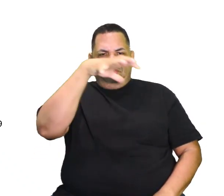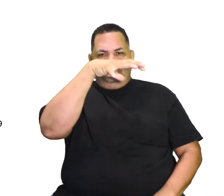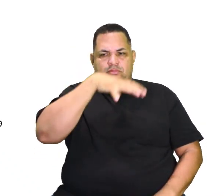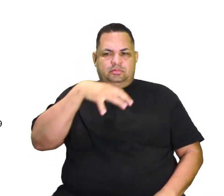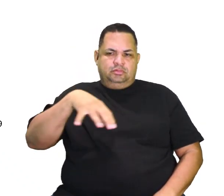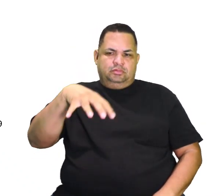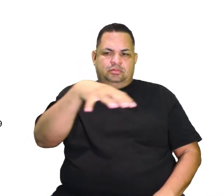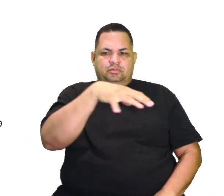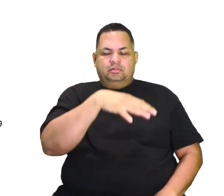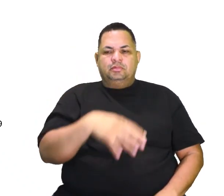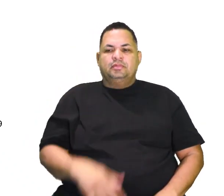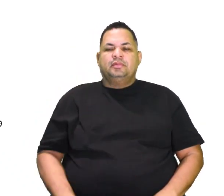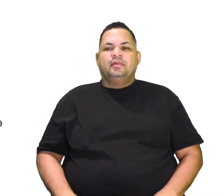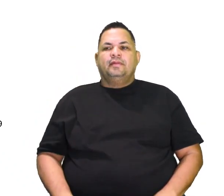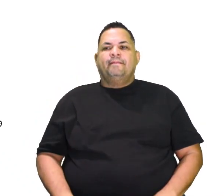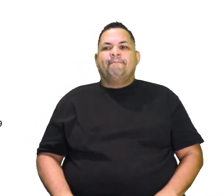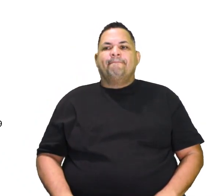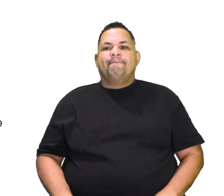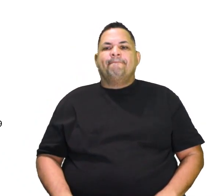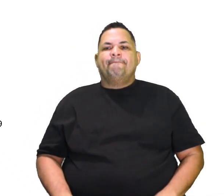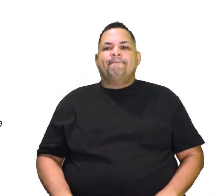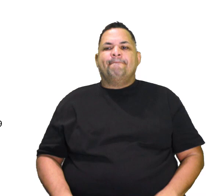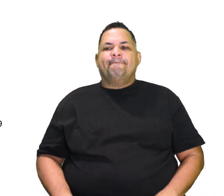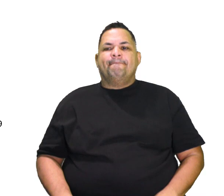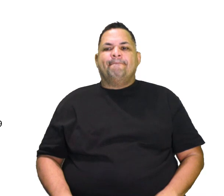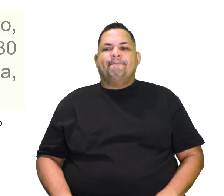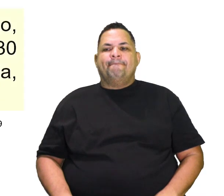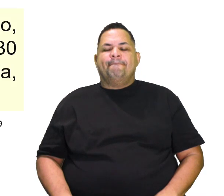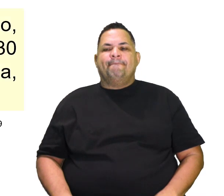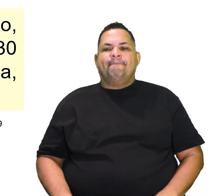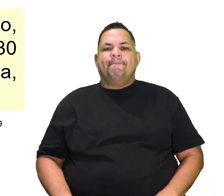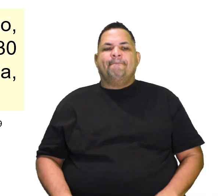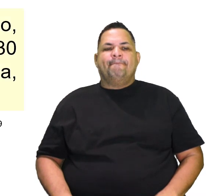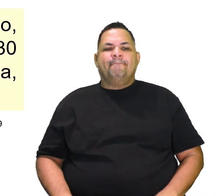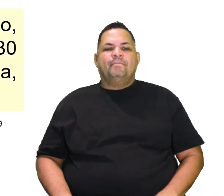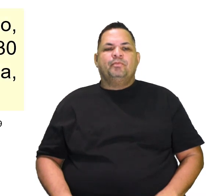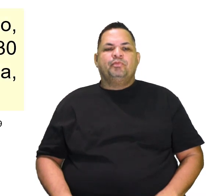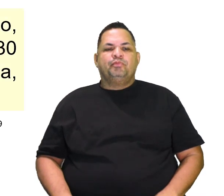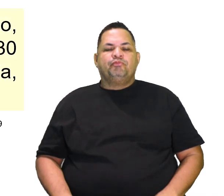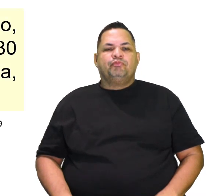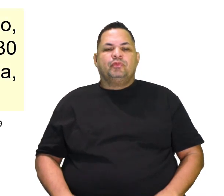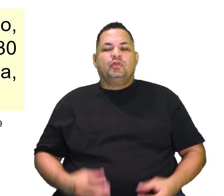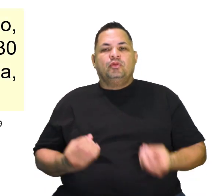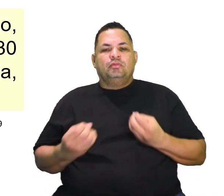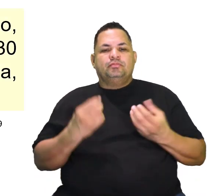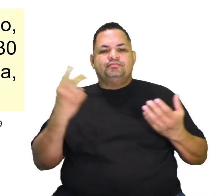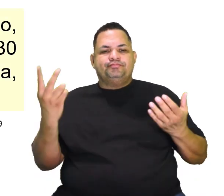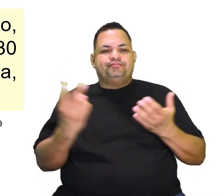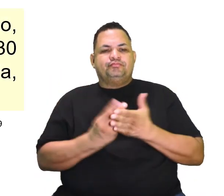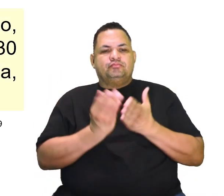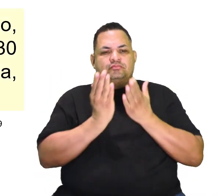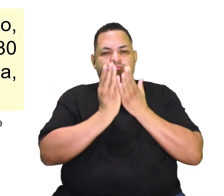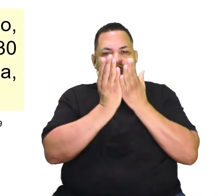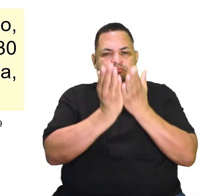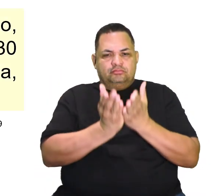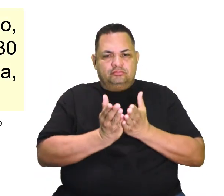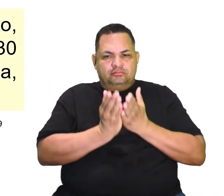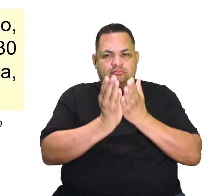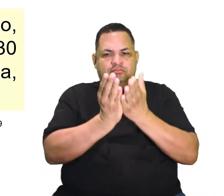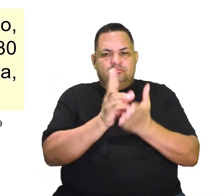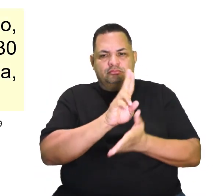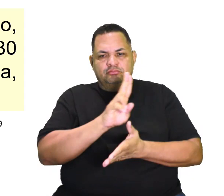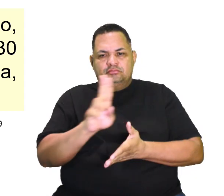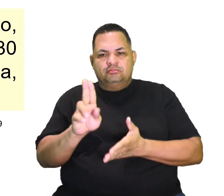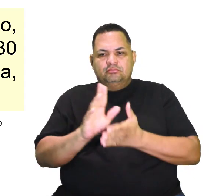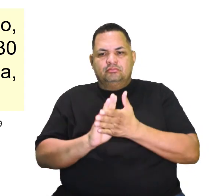Vale do Guaporé. Penso eu, tenho que pesquisar sobre isso. Como que acontece? Uma embarcação com o